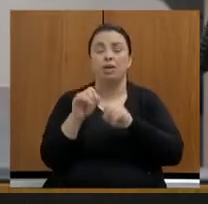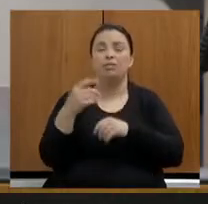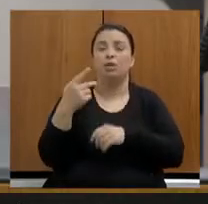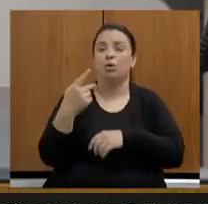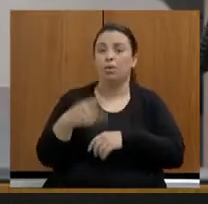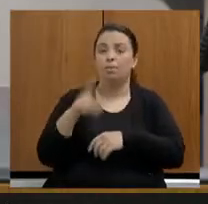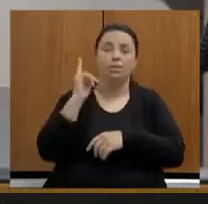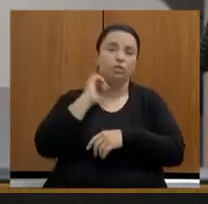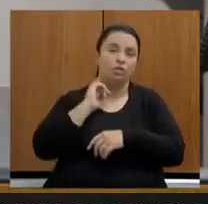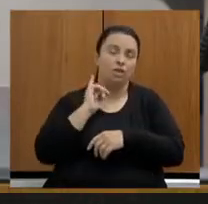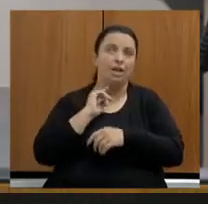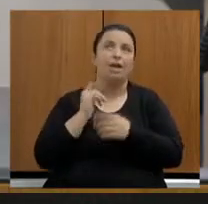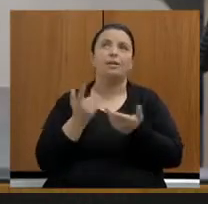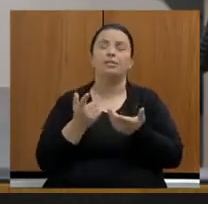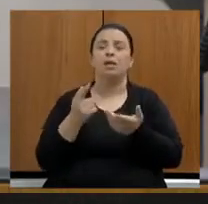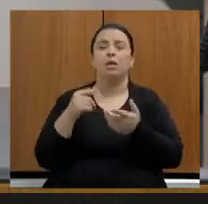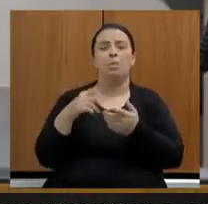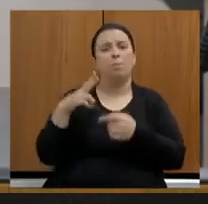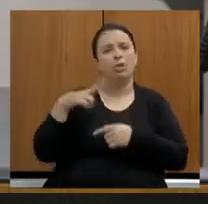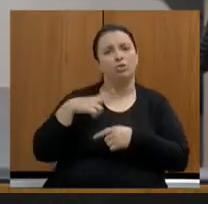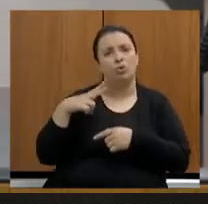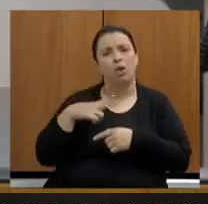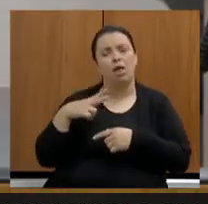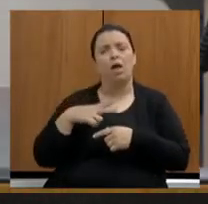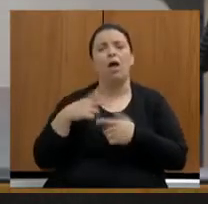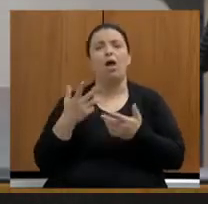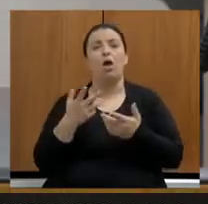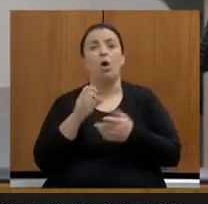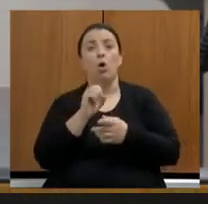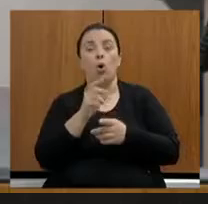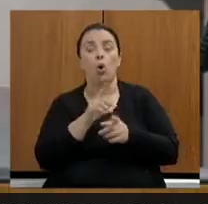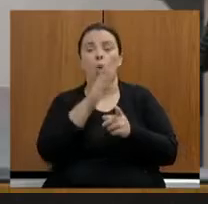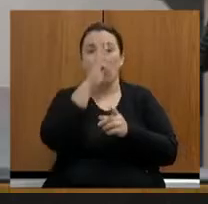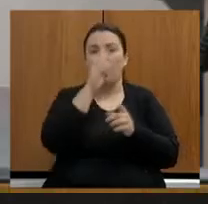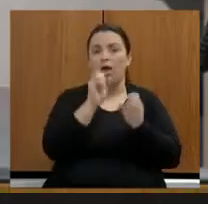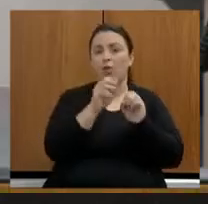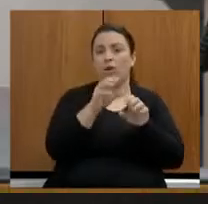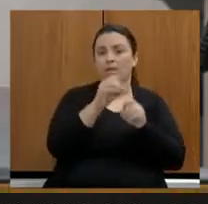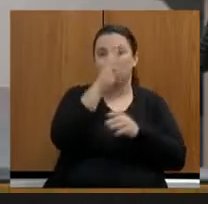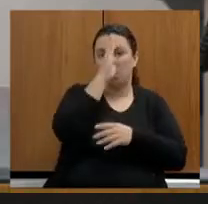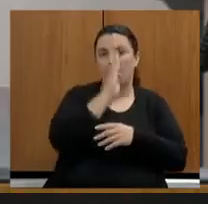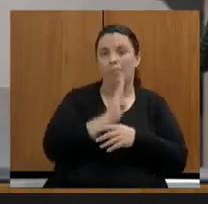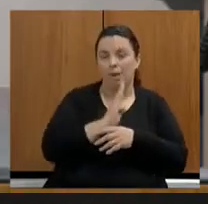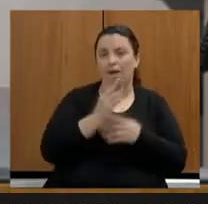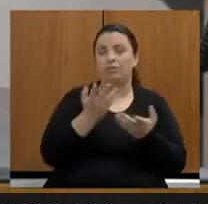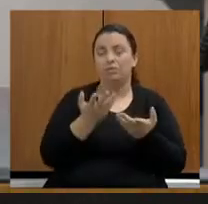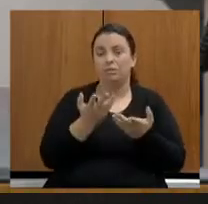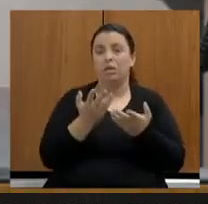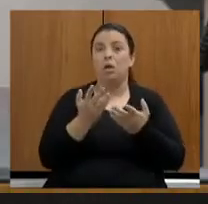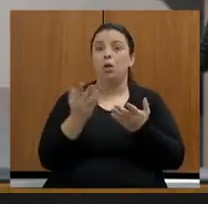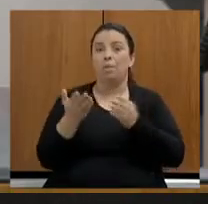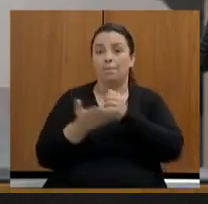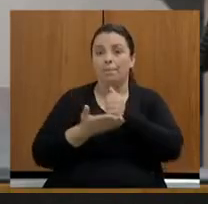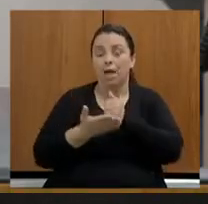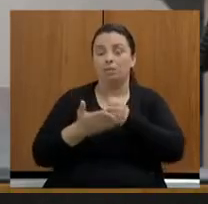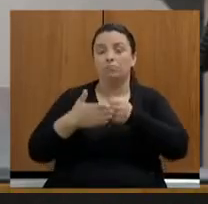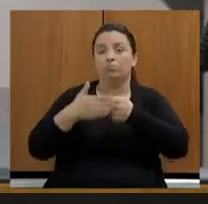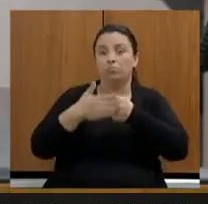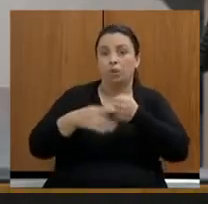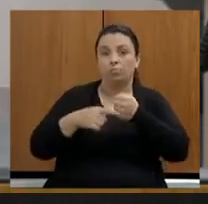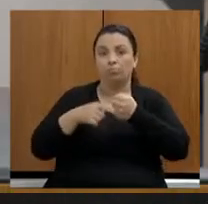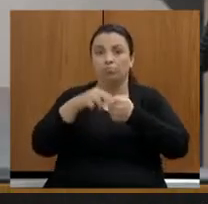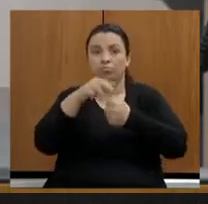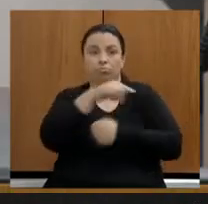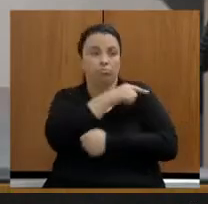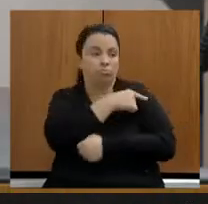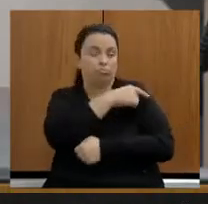relacionadas ao a rede particular ou a educação básica pública e também nível superior em todos os seus aspectos desde a